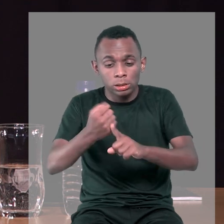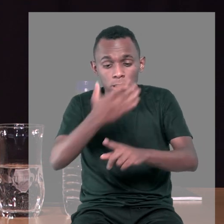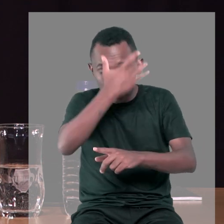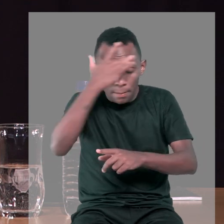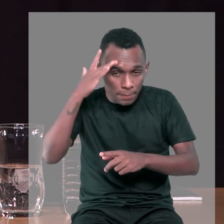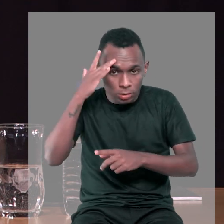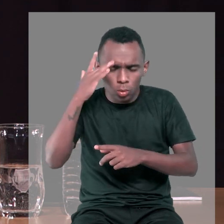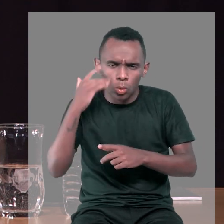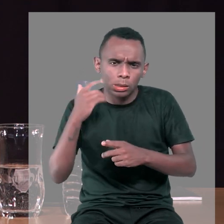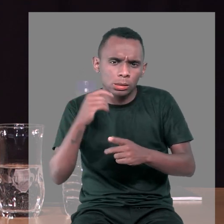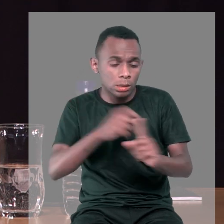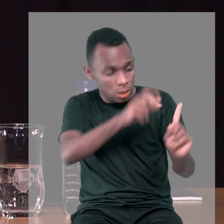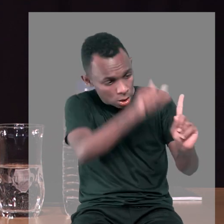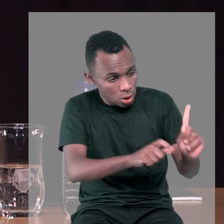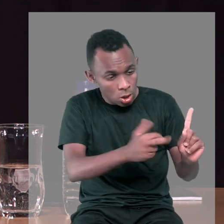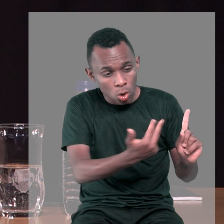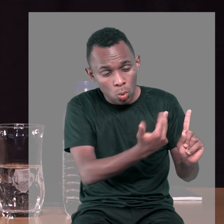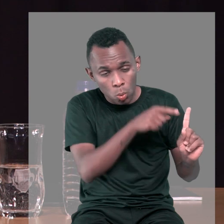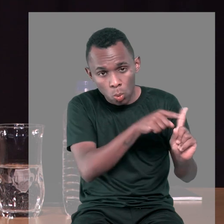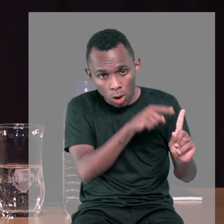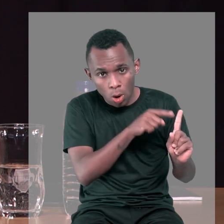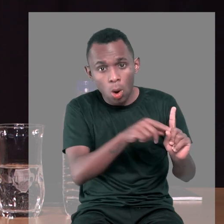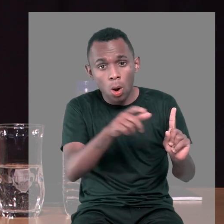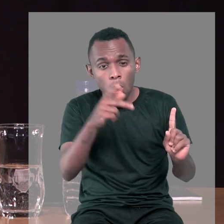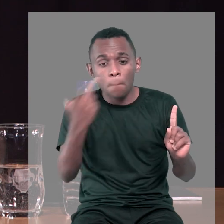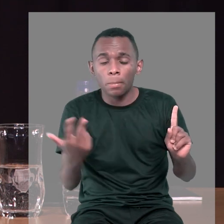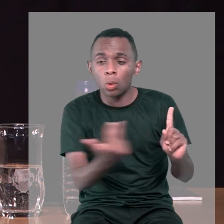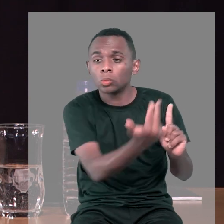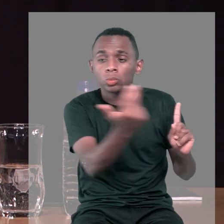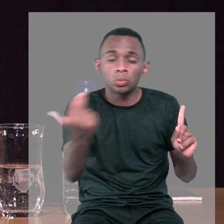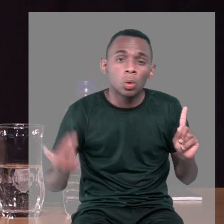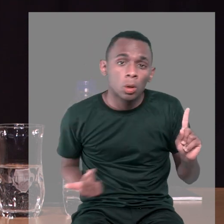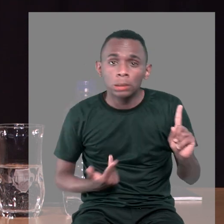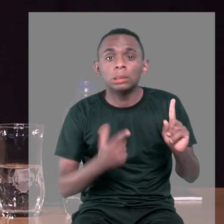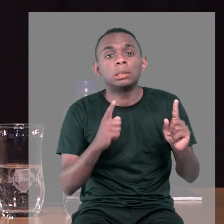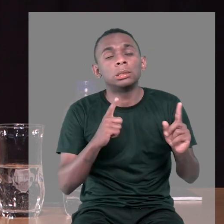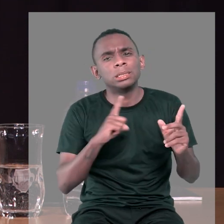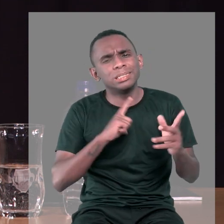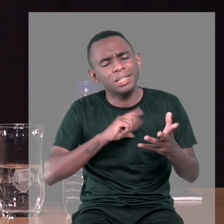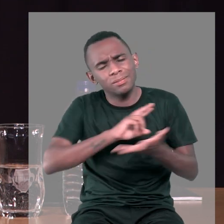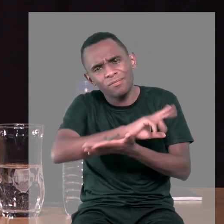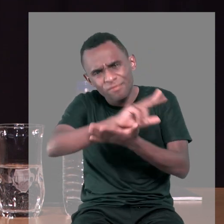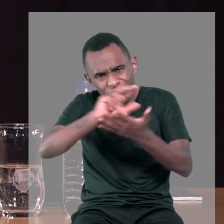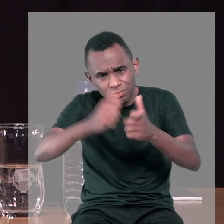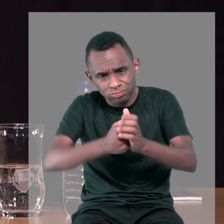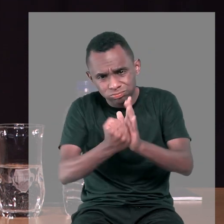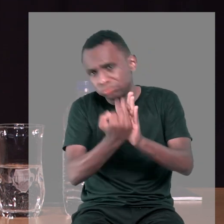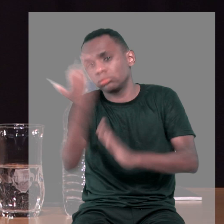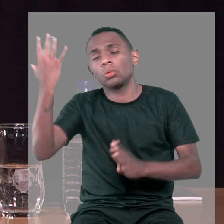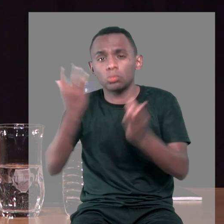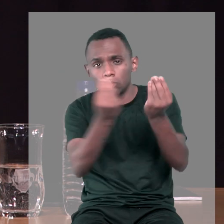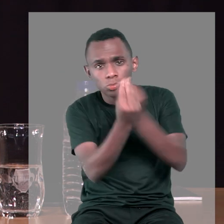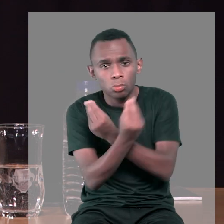traz em seu interior as condições de possibilidade para o surgimento de um sistema totalitário. Por isso essa referência à